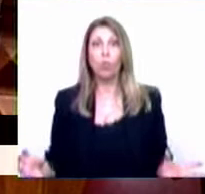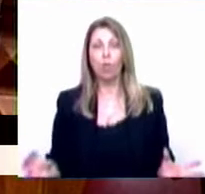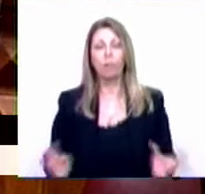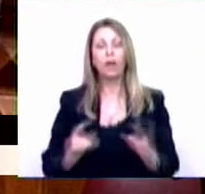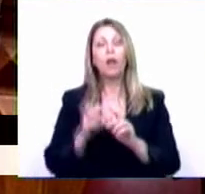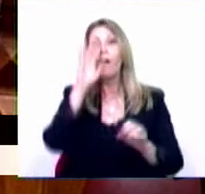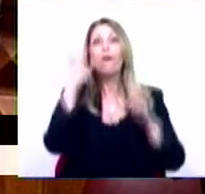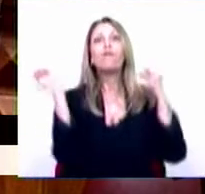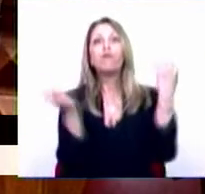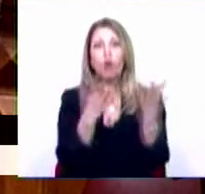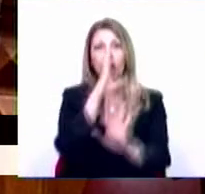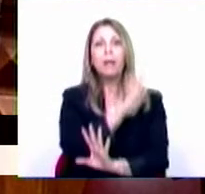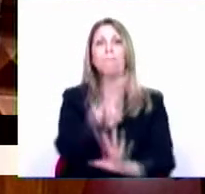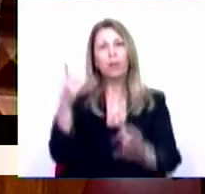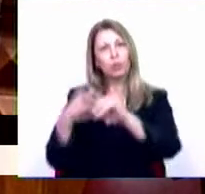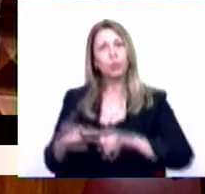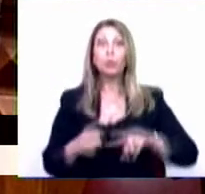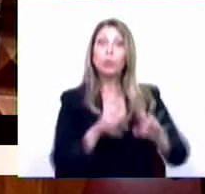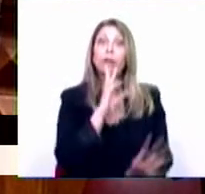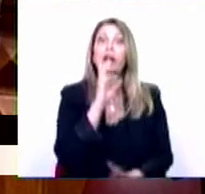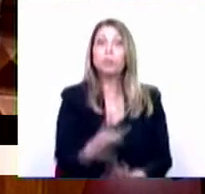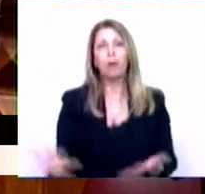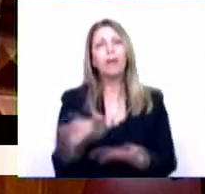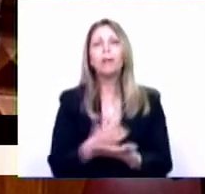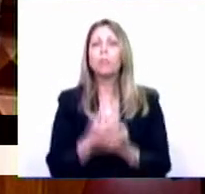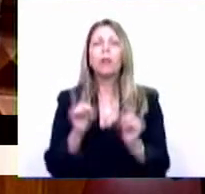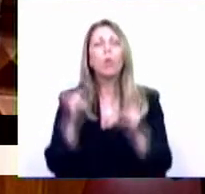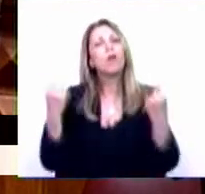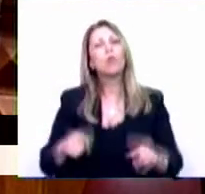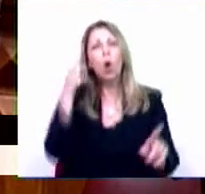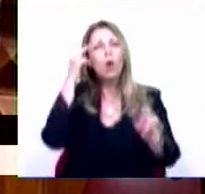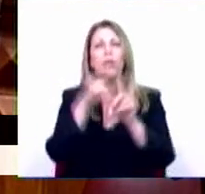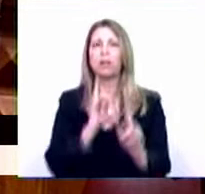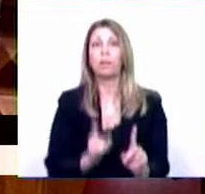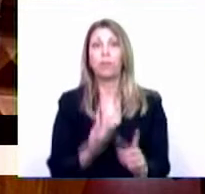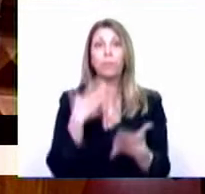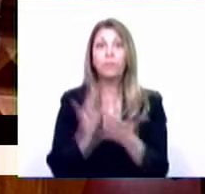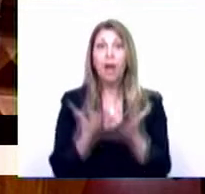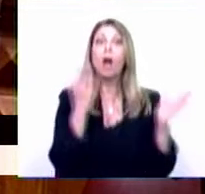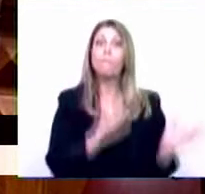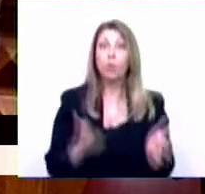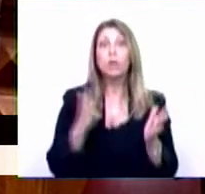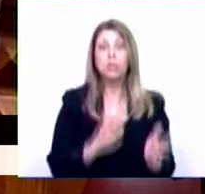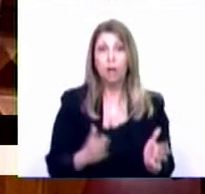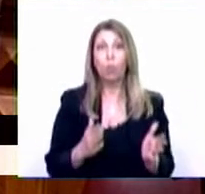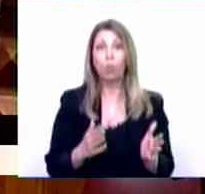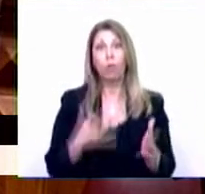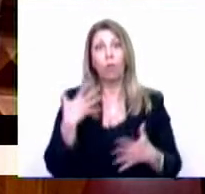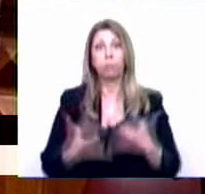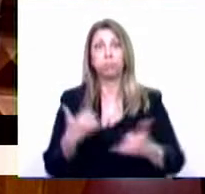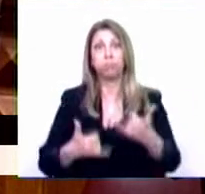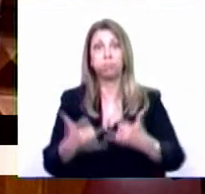é a resposta. A rentabilidade não pode ser um objetivo em si mesmo, levando à produção intensiva de espécies como o